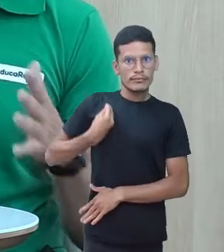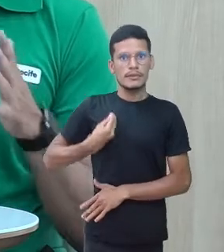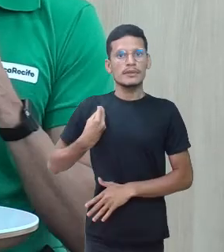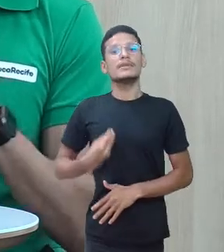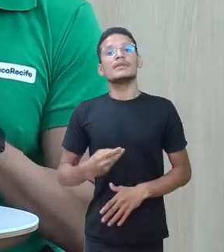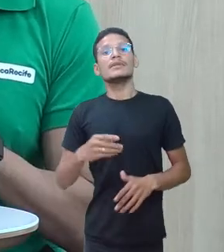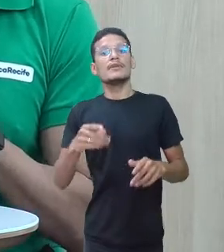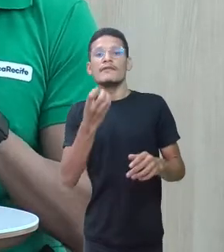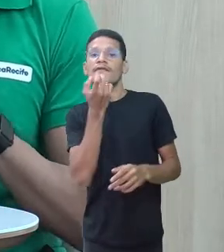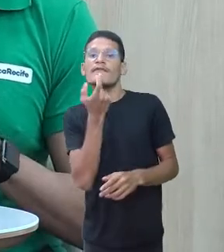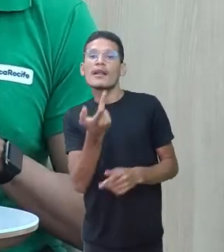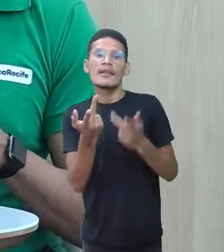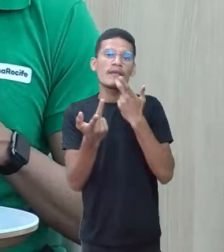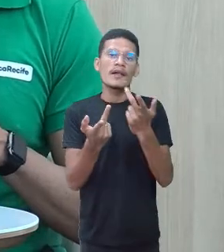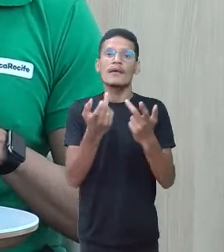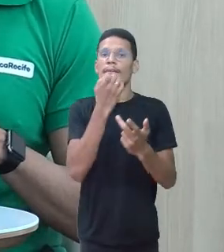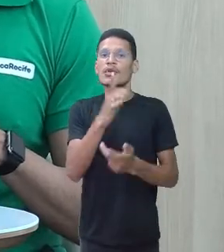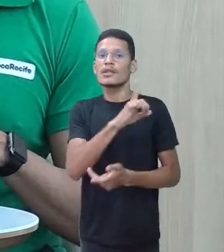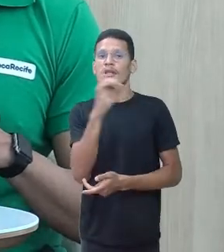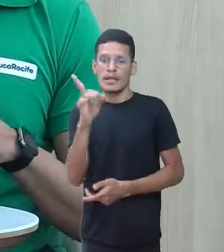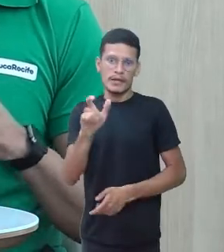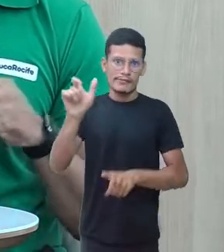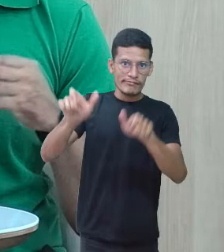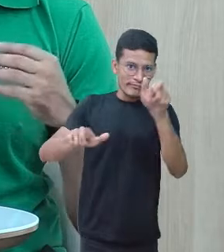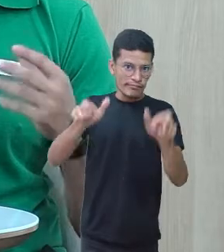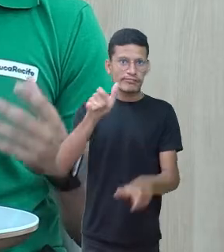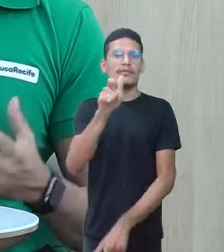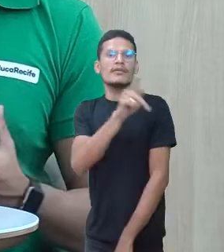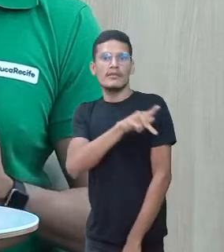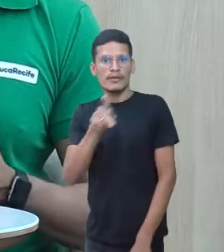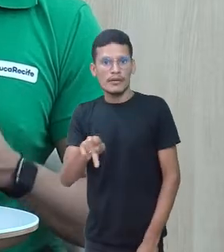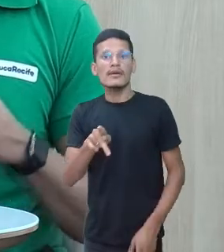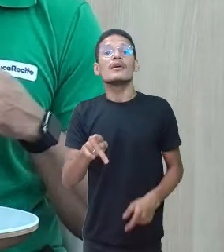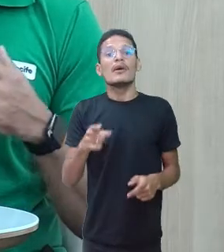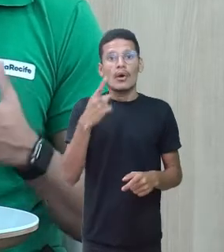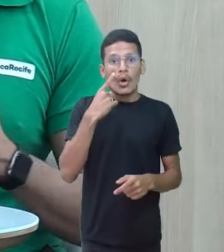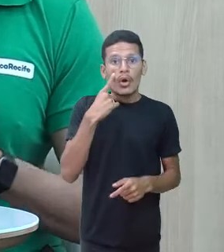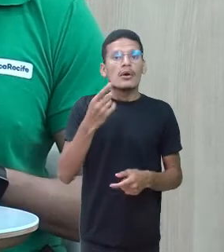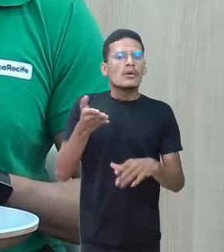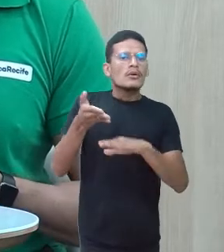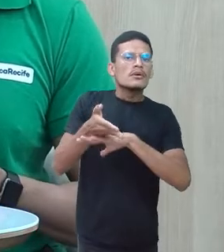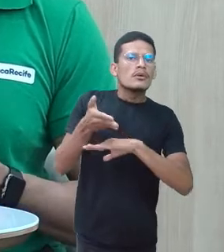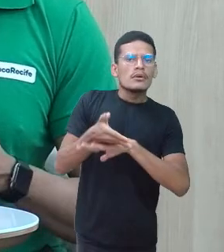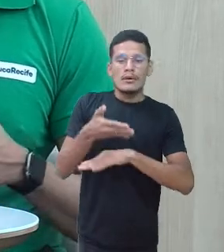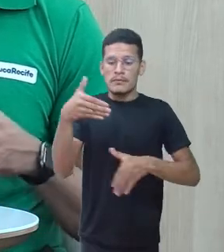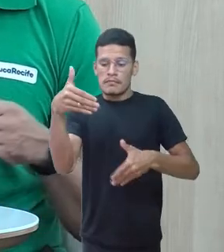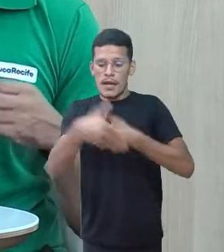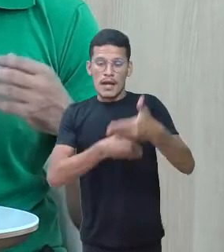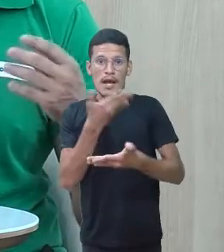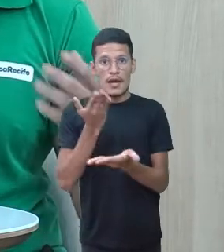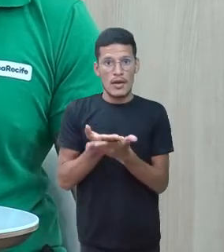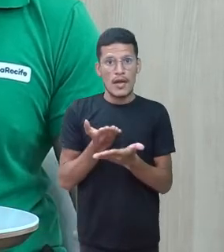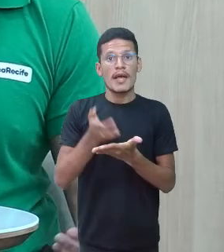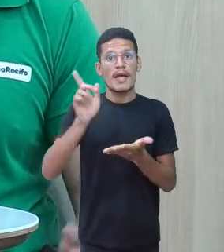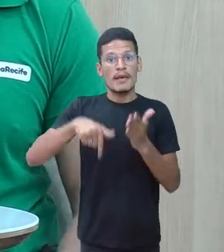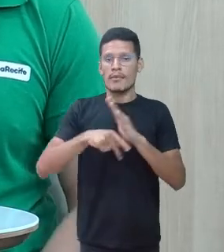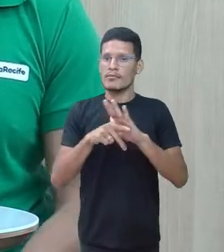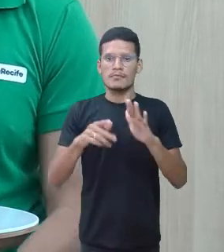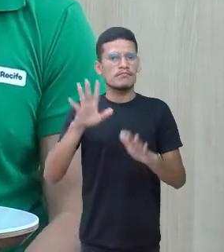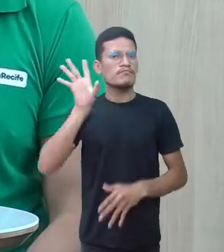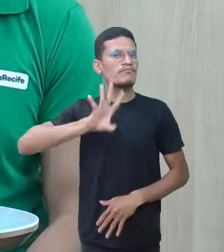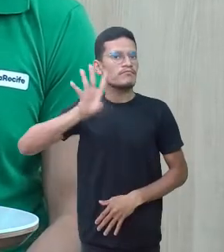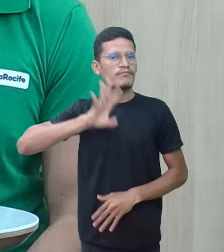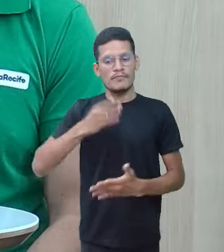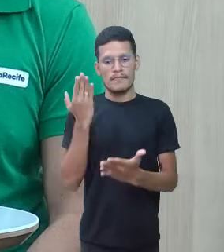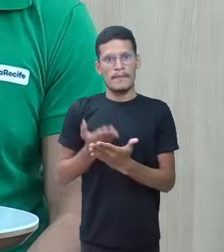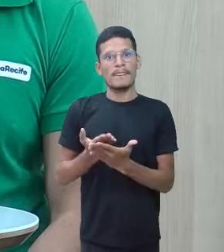dia, professor e professora. Então, vão continuando entrando aí, vão participando da aula. É uma aula muito massa, onde